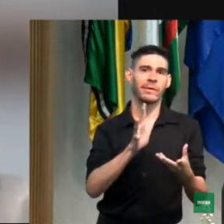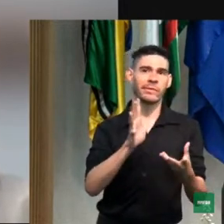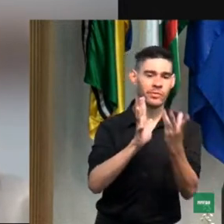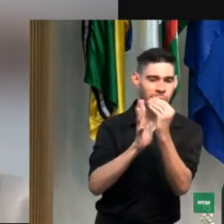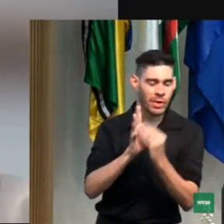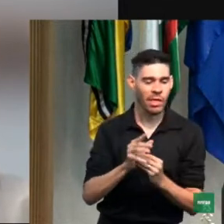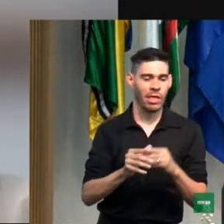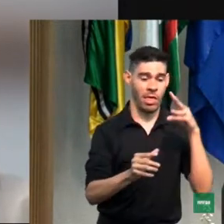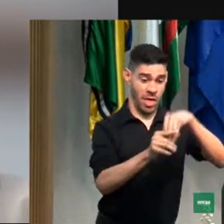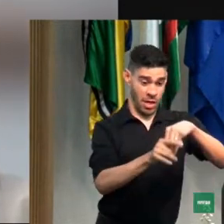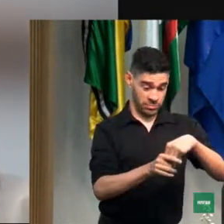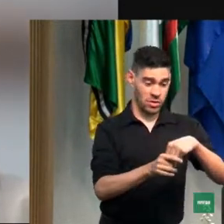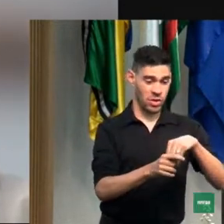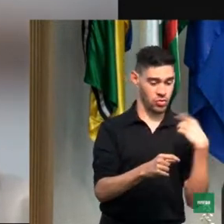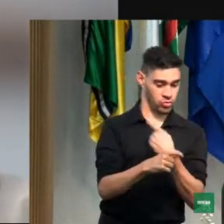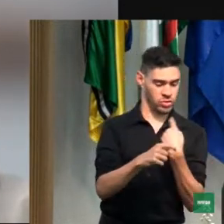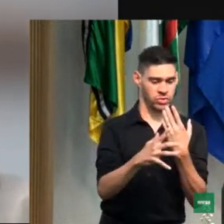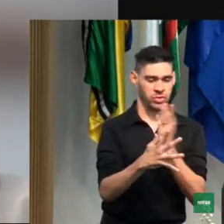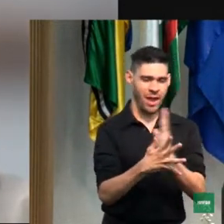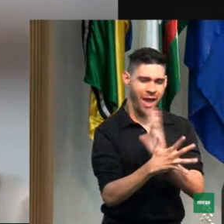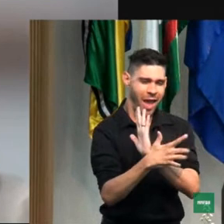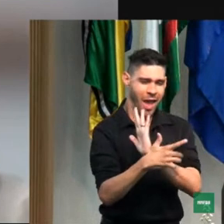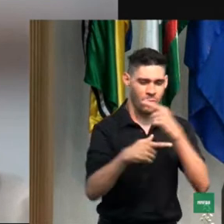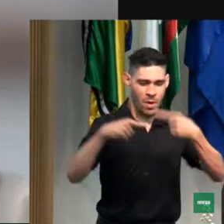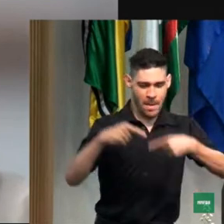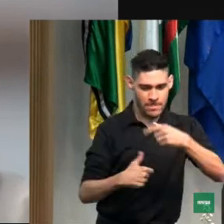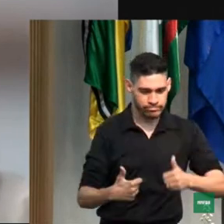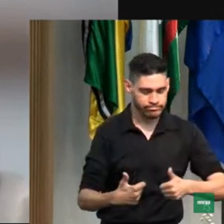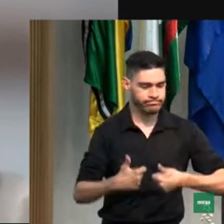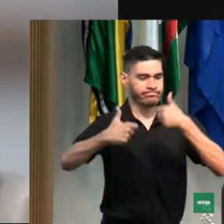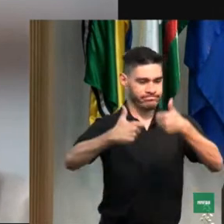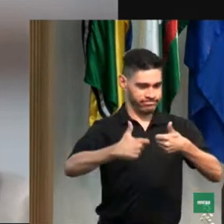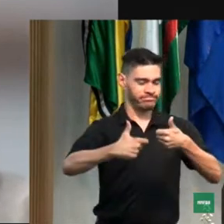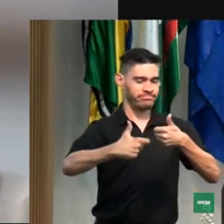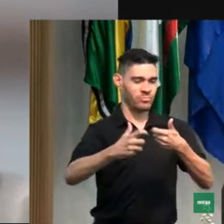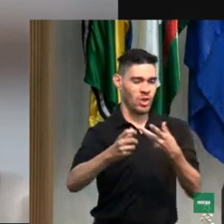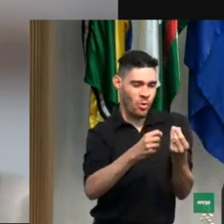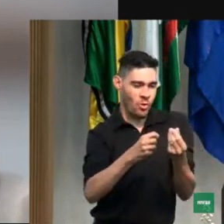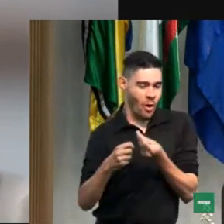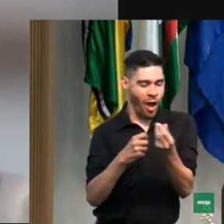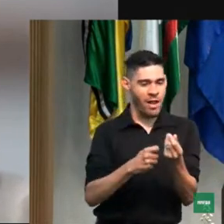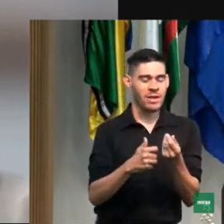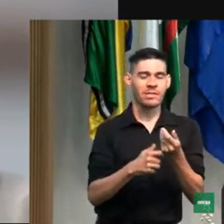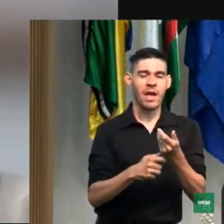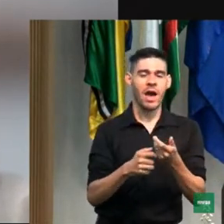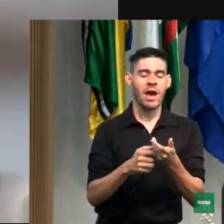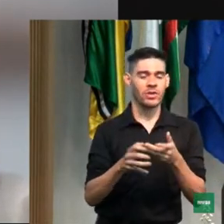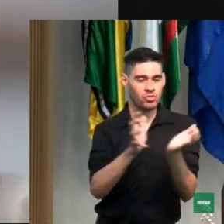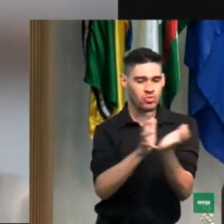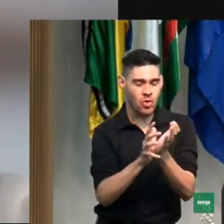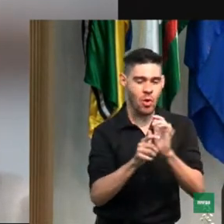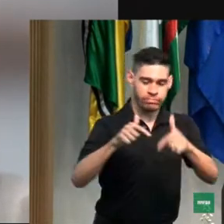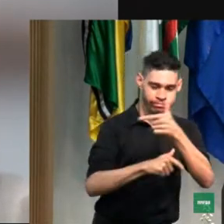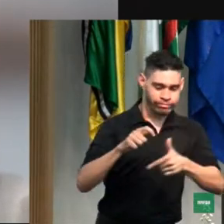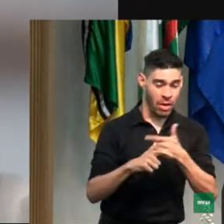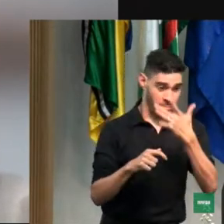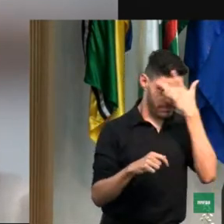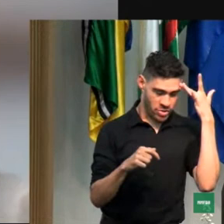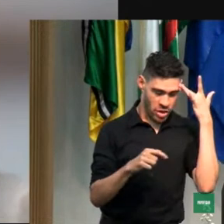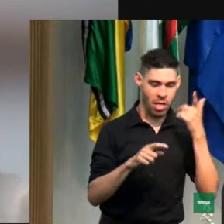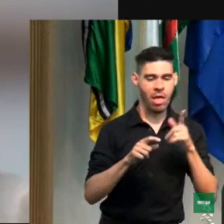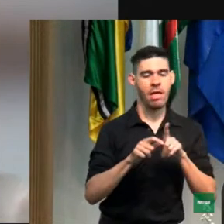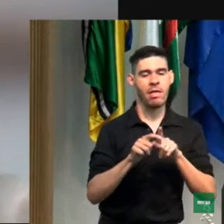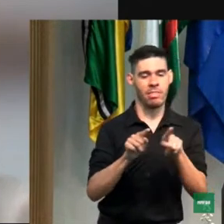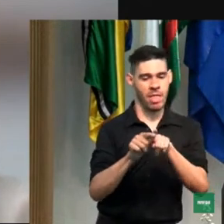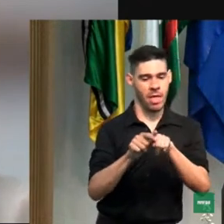algumas políticas de melhoria da qualidade de vida do servidor. Isso implica também na melhoria da